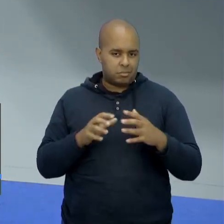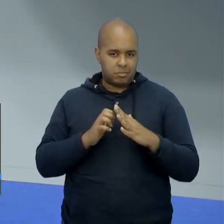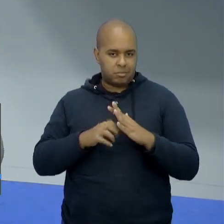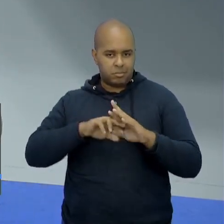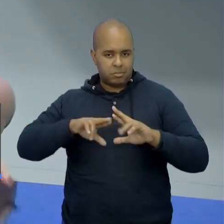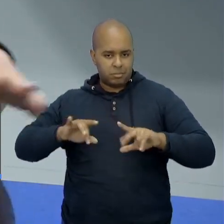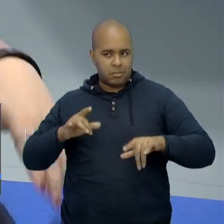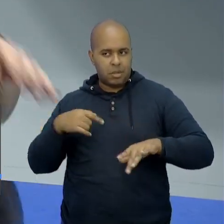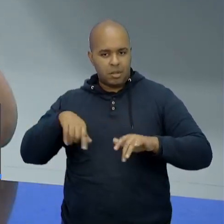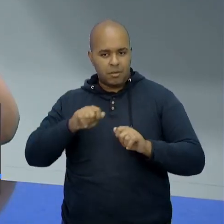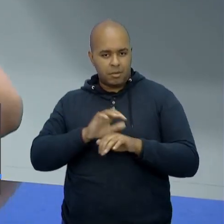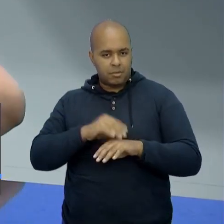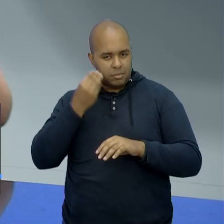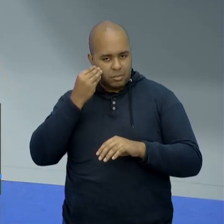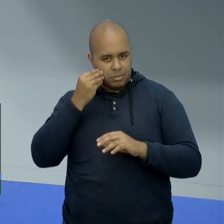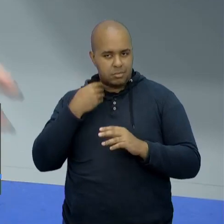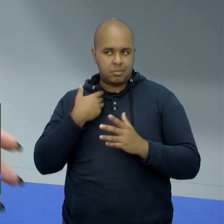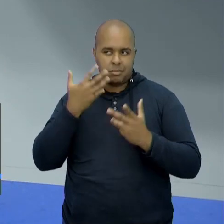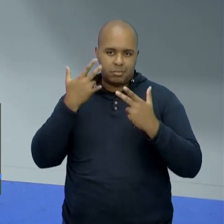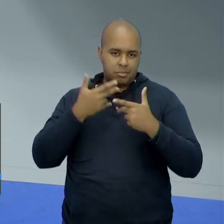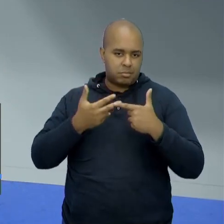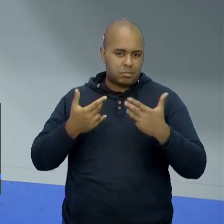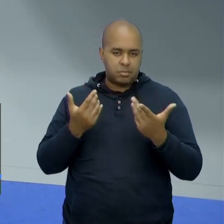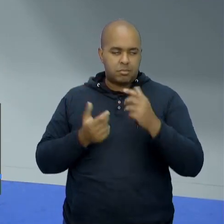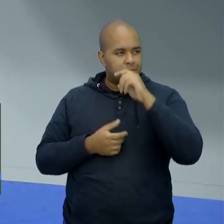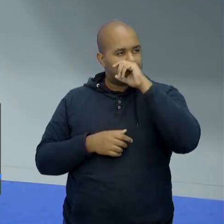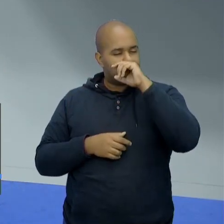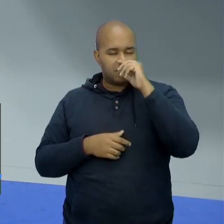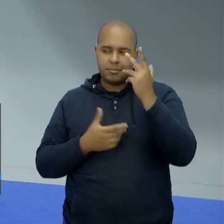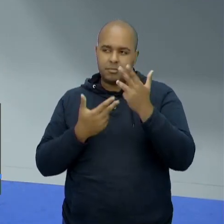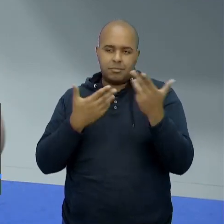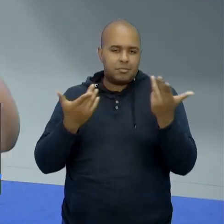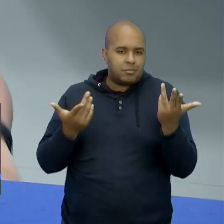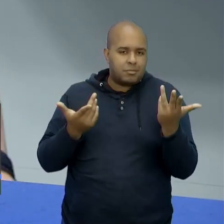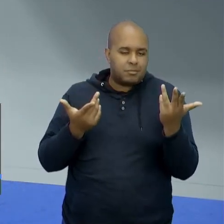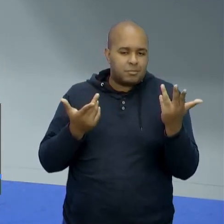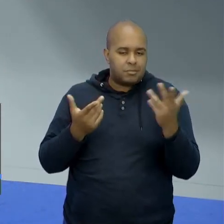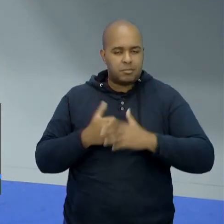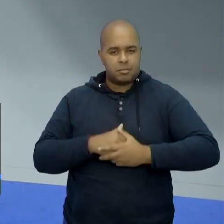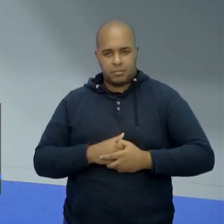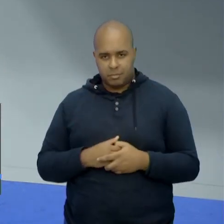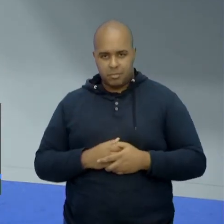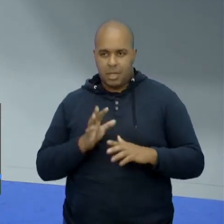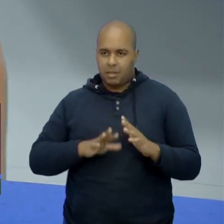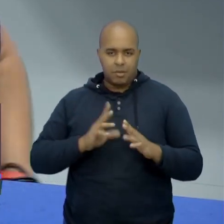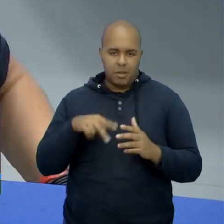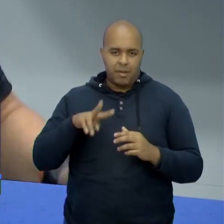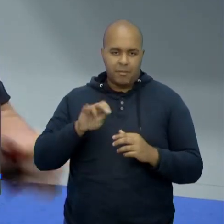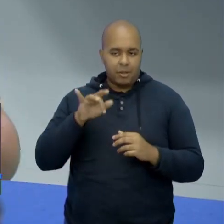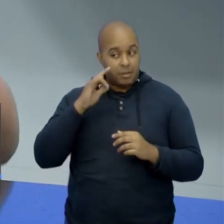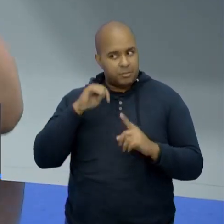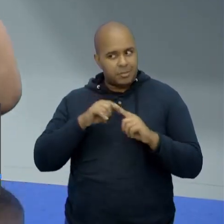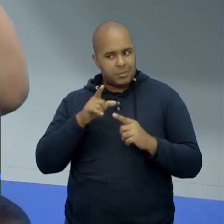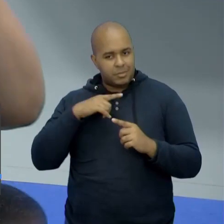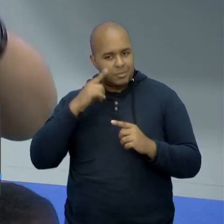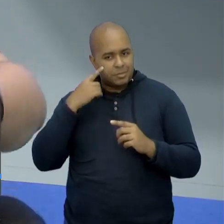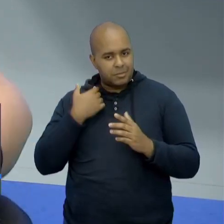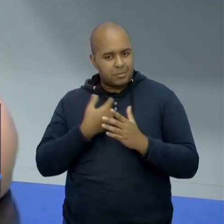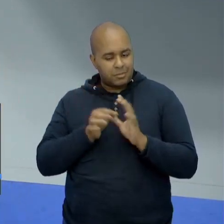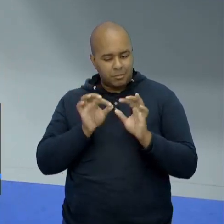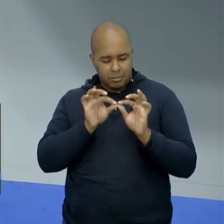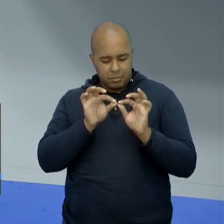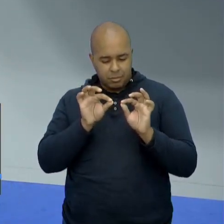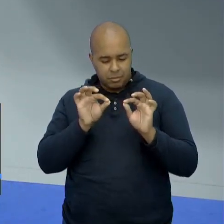empresas que fazem teste em animais, que, enfim, não são veganos, mas ela tem uma